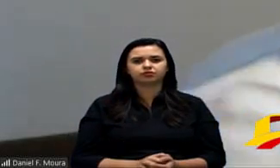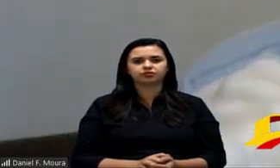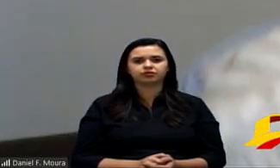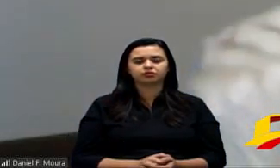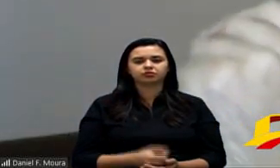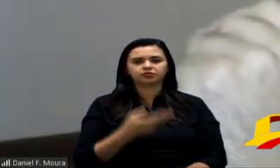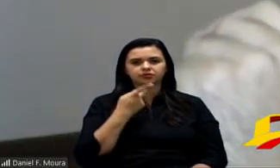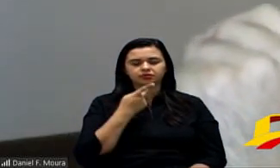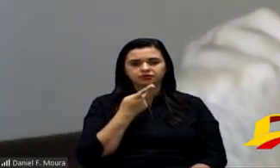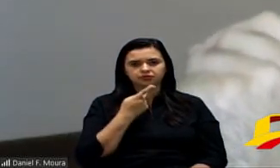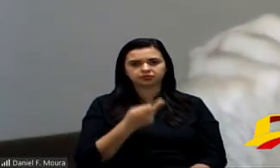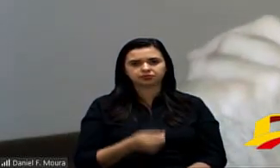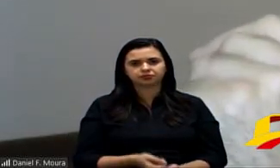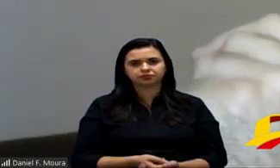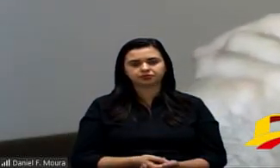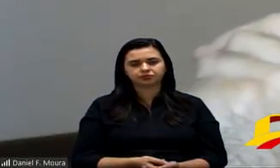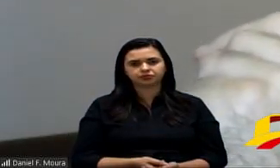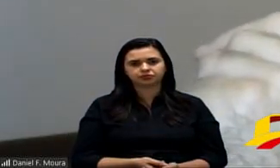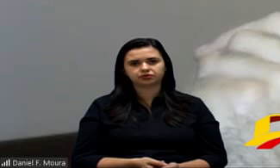falo.